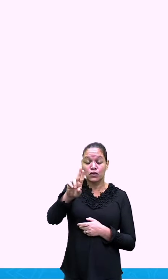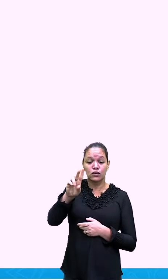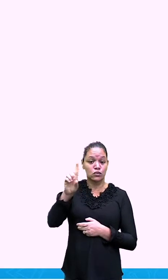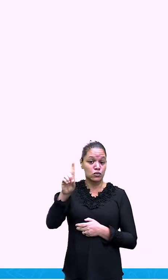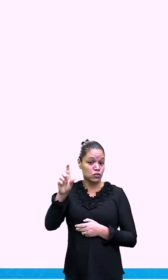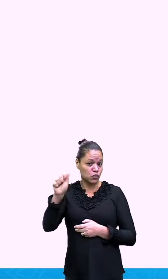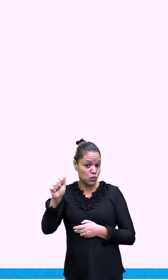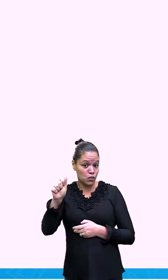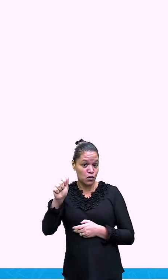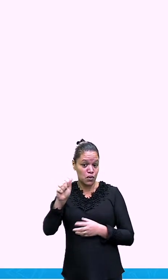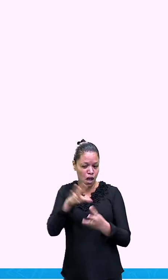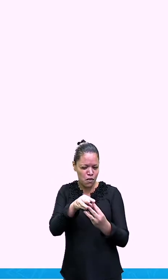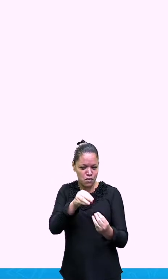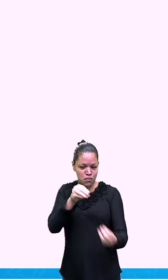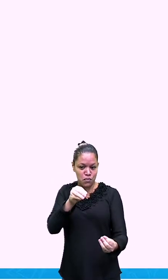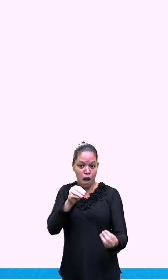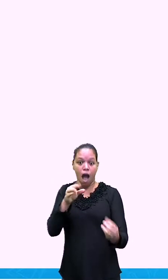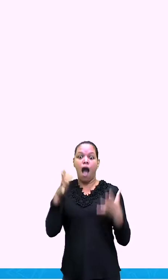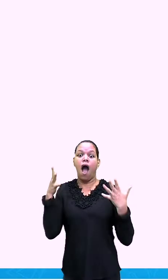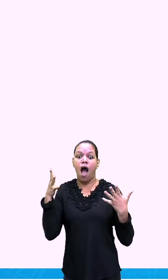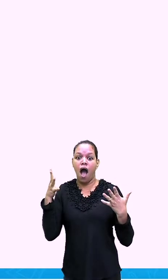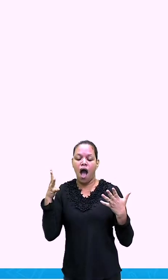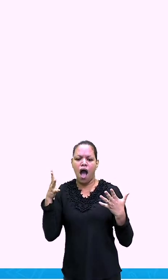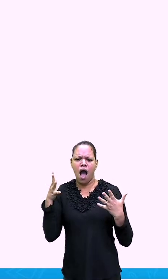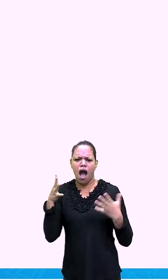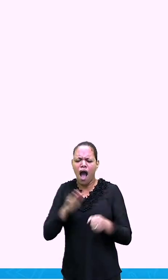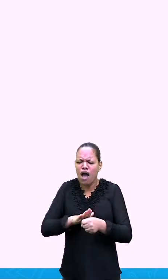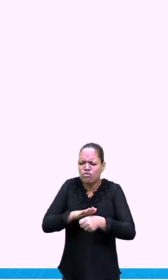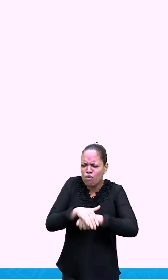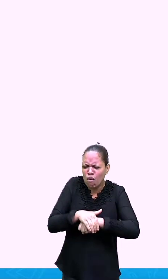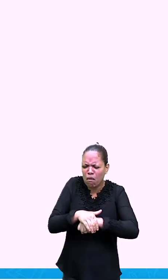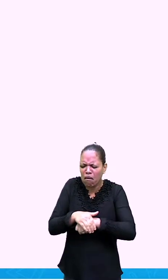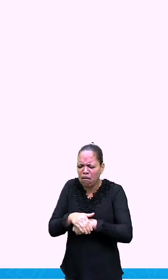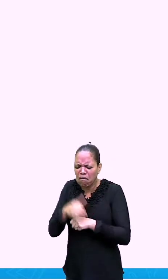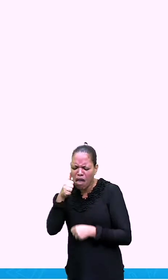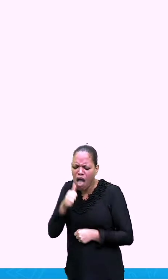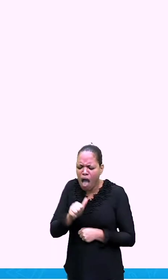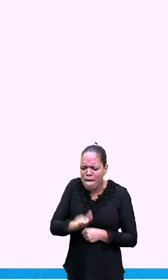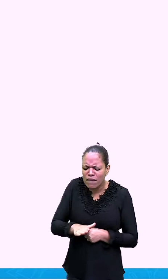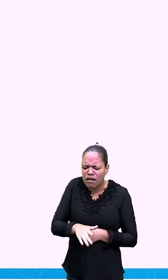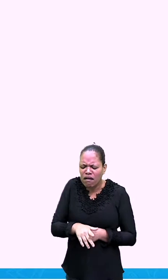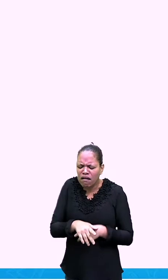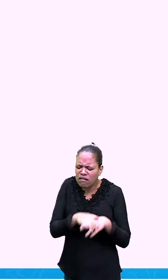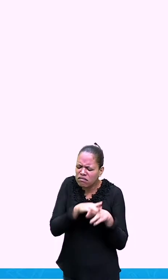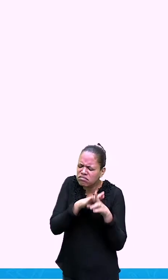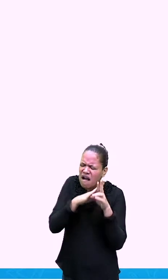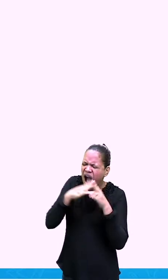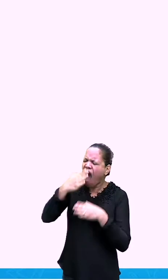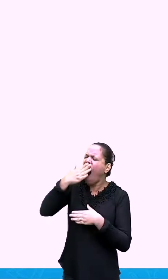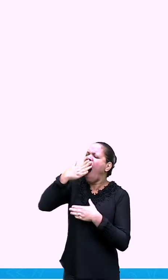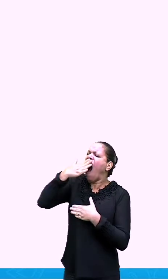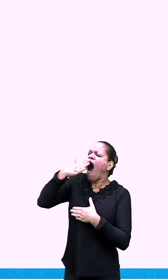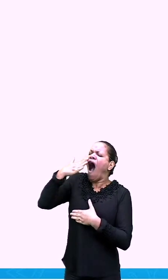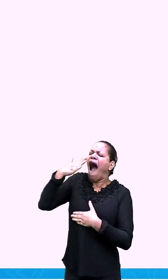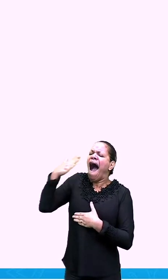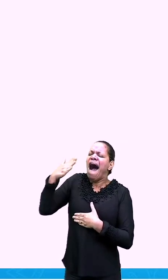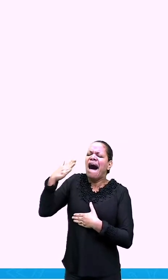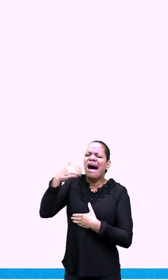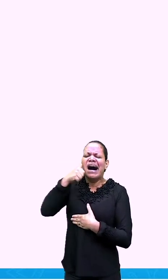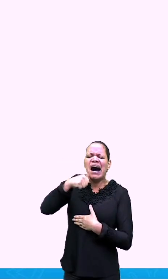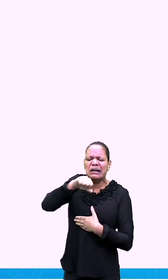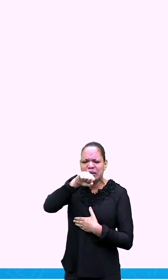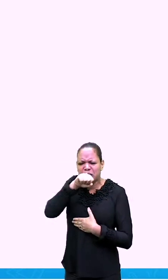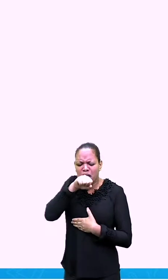fantasma. Já é noite e Duda está com sono. A mamãe põe Duda na cama, mas ela